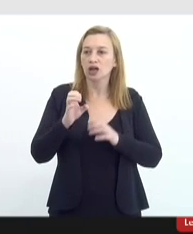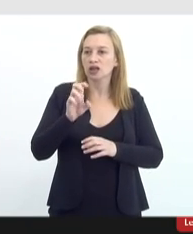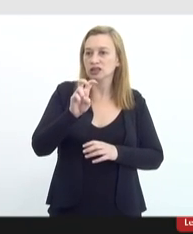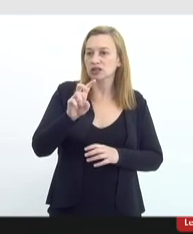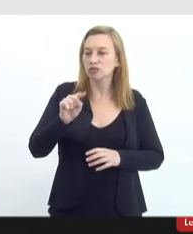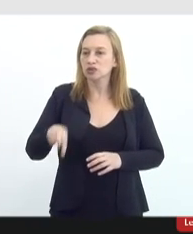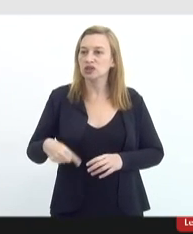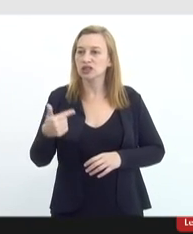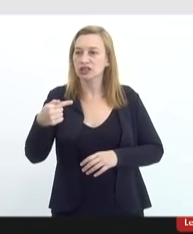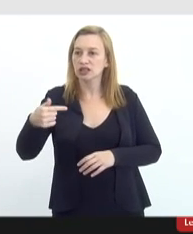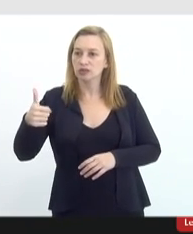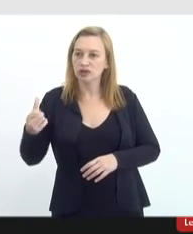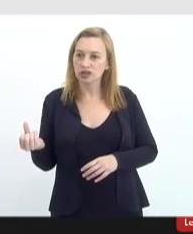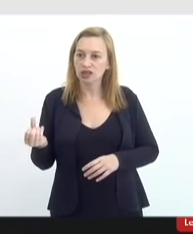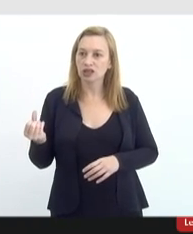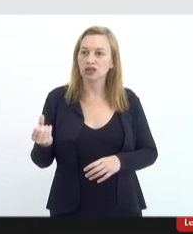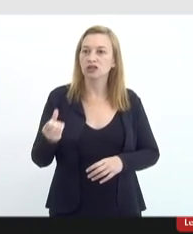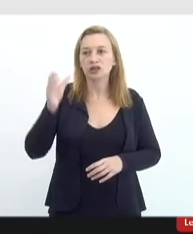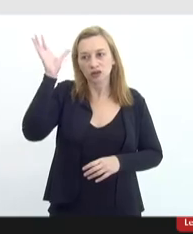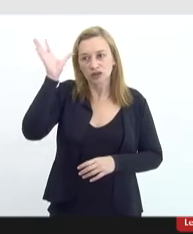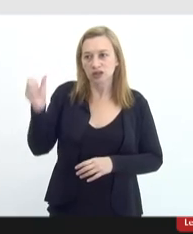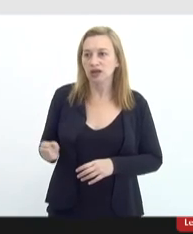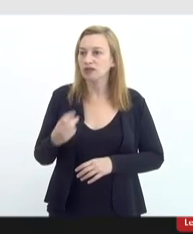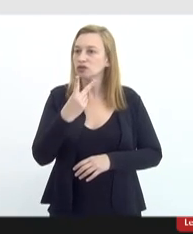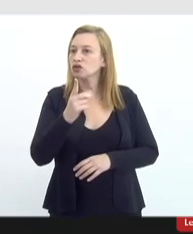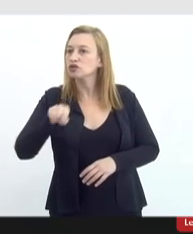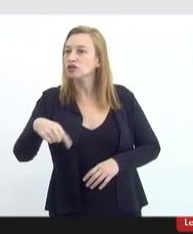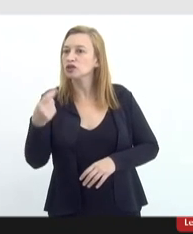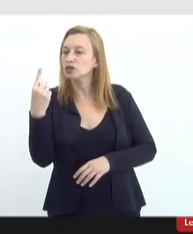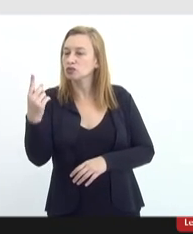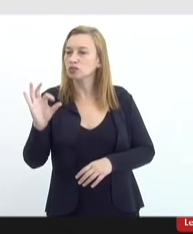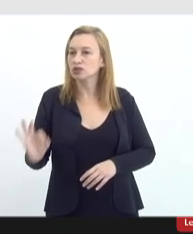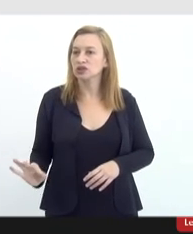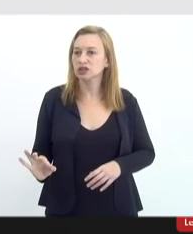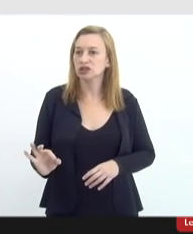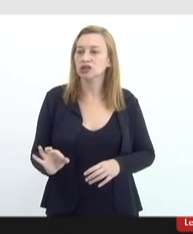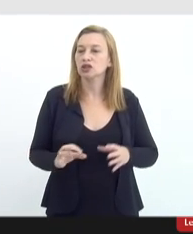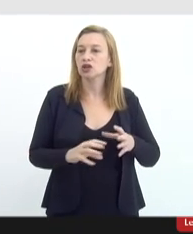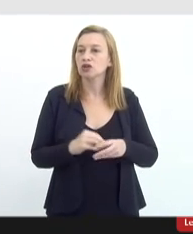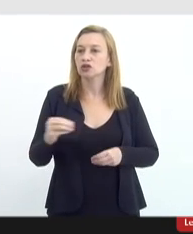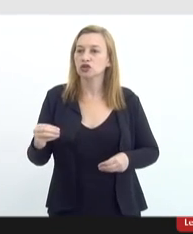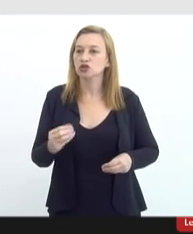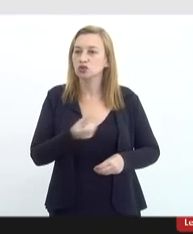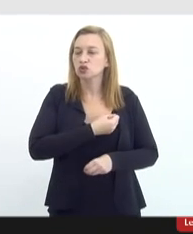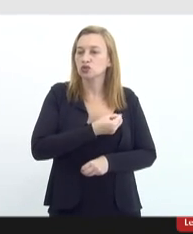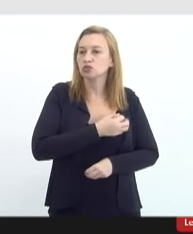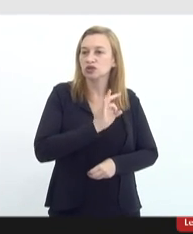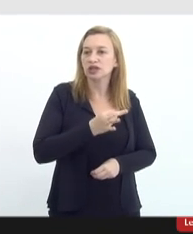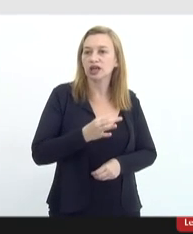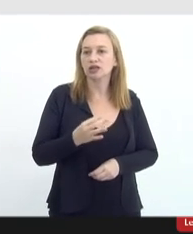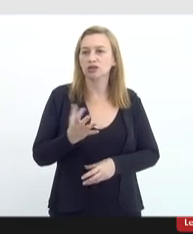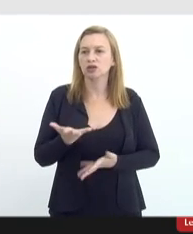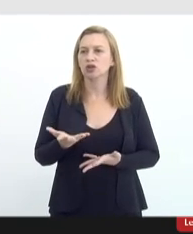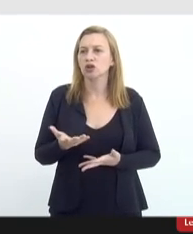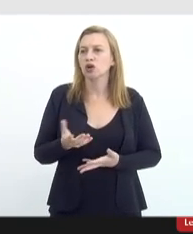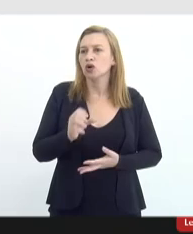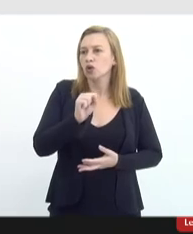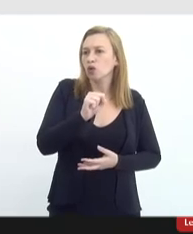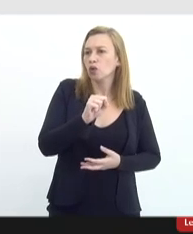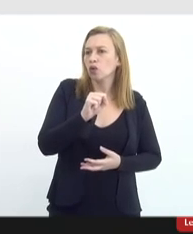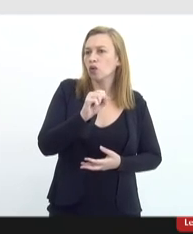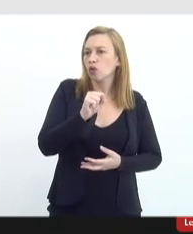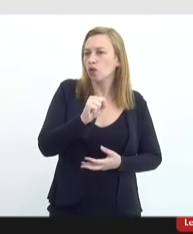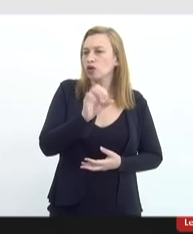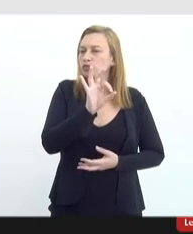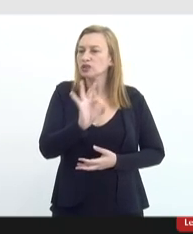5%, e os afro, 2%. Novamente, a gente fugir do fetiche, né, dos números, porque não quer dizer assim, então, que